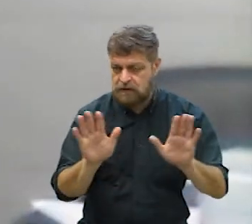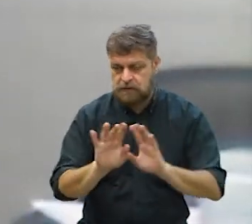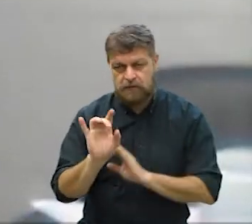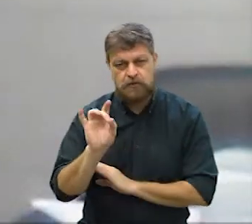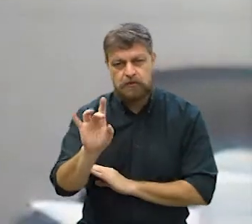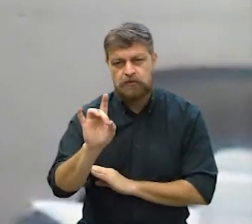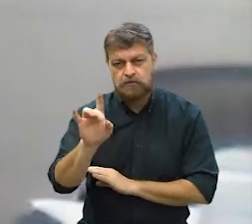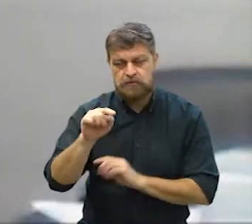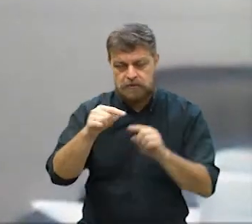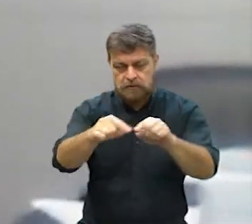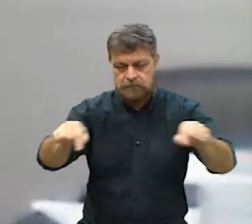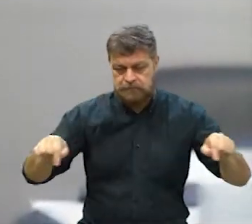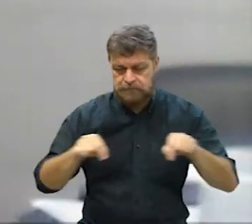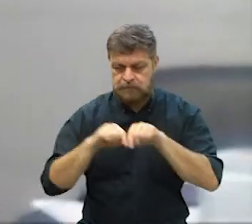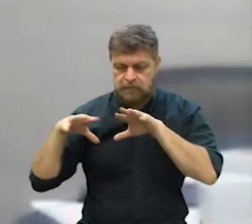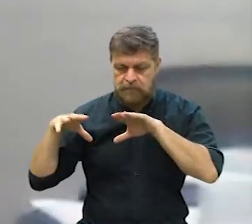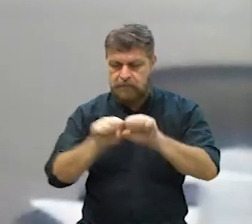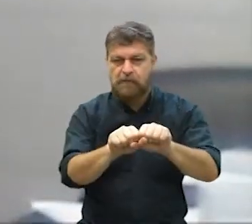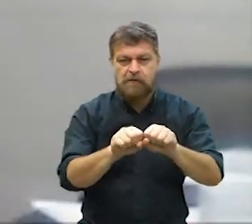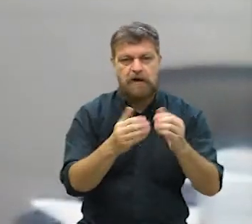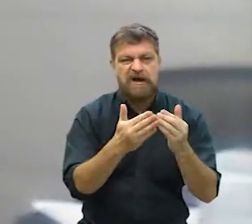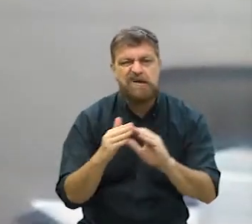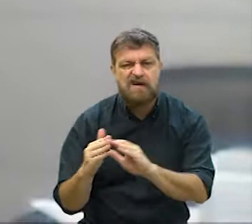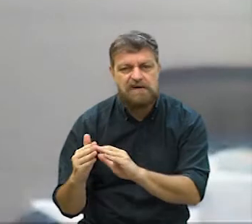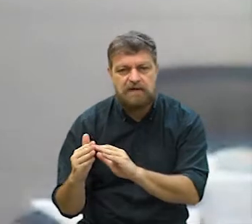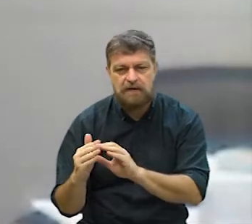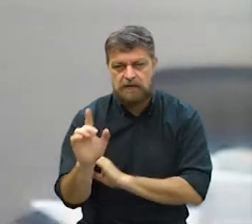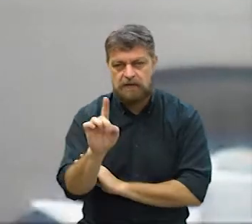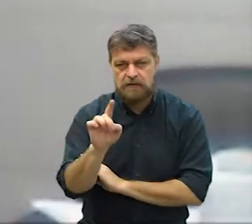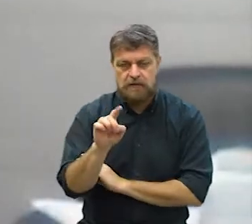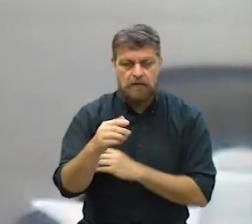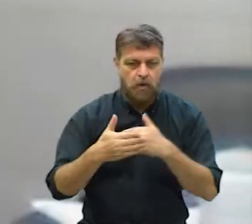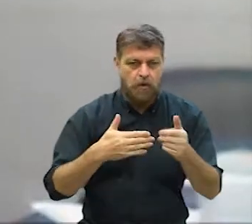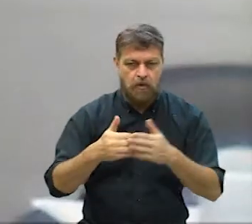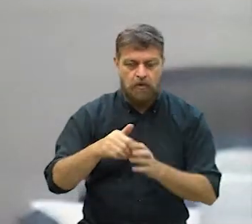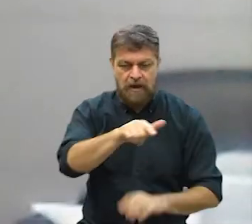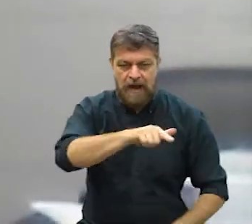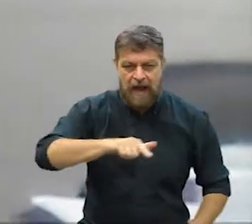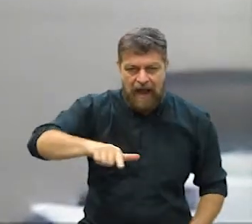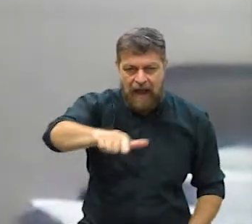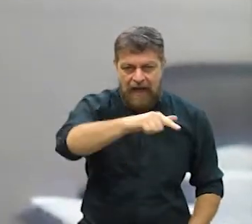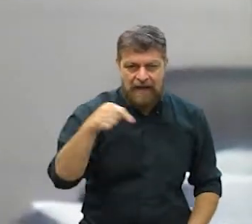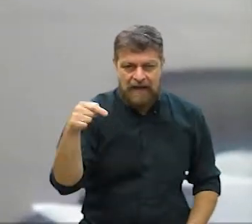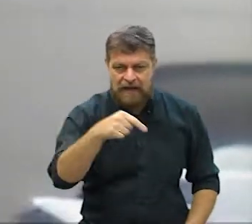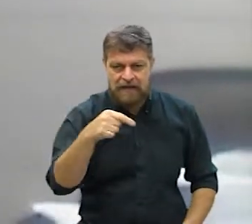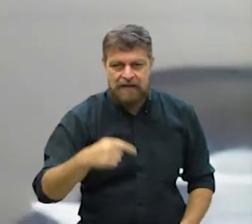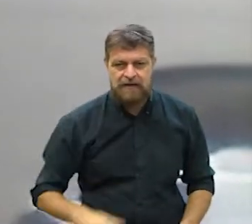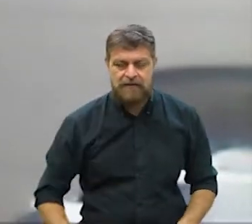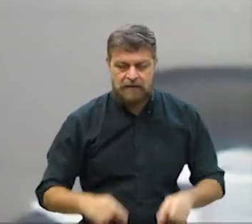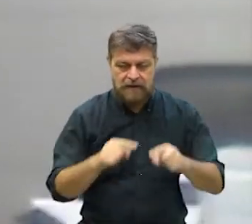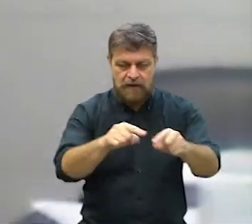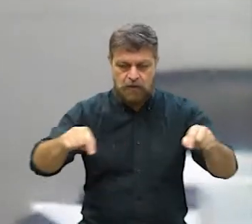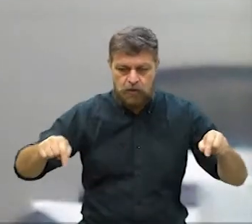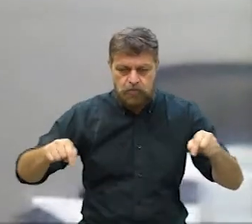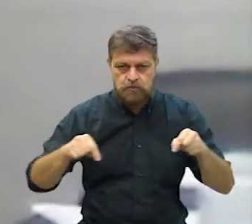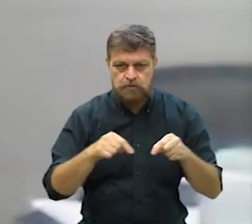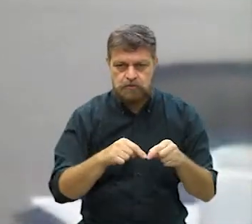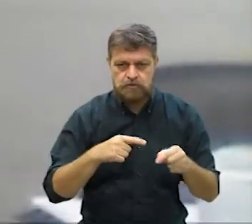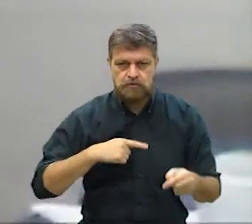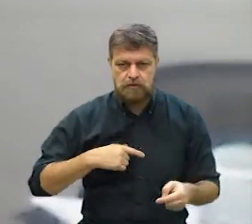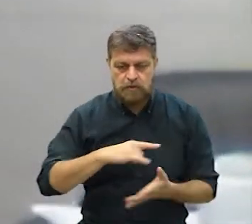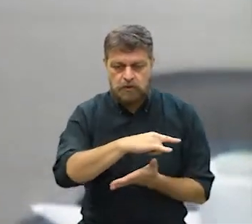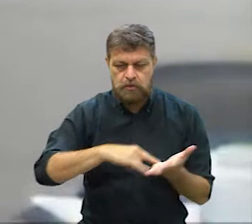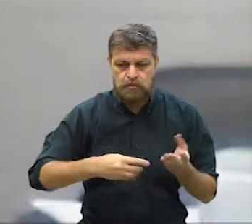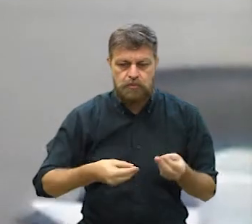informal, mas não só as ocupações de favelas, mas qualquer área onde ainda não foi aprovado o parcelamento do